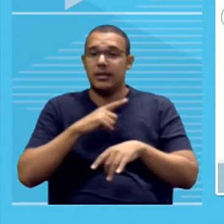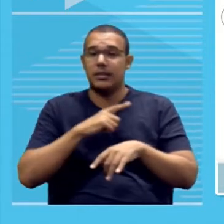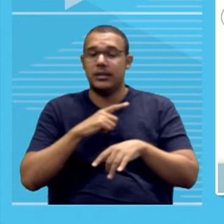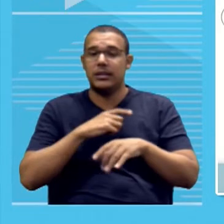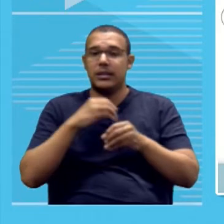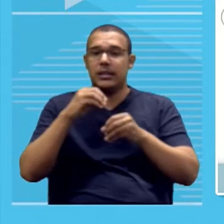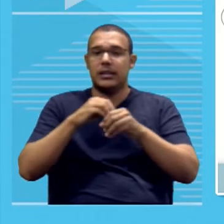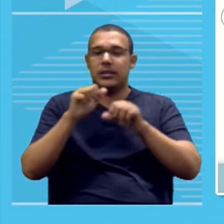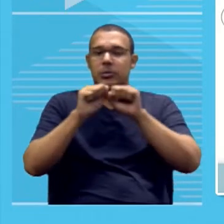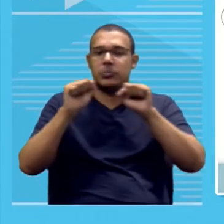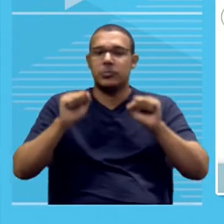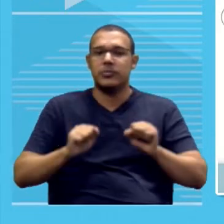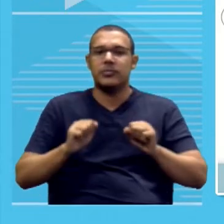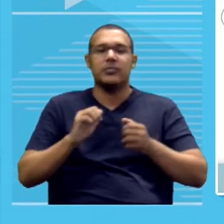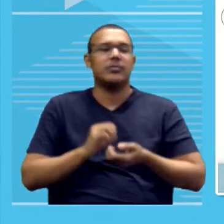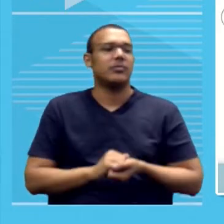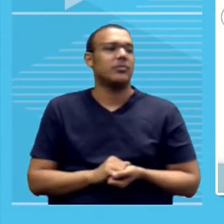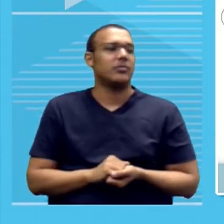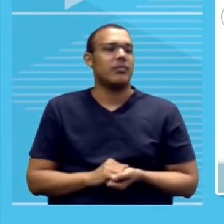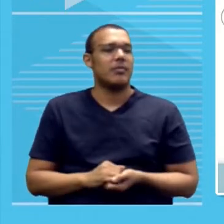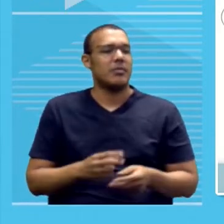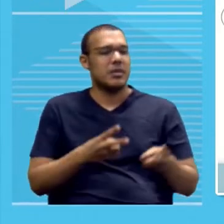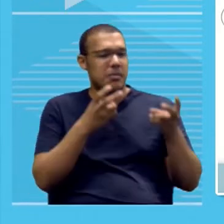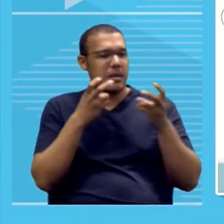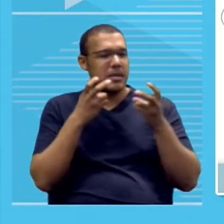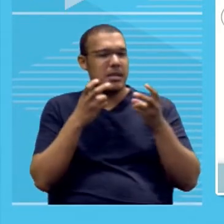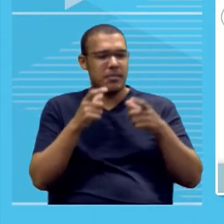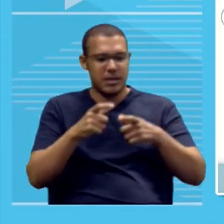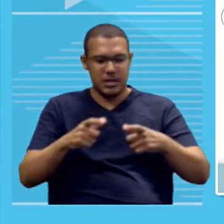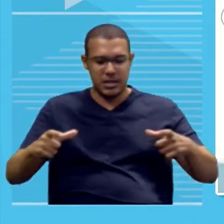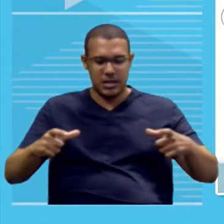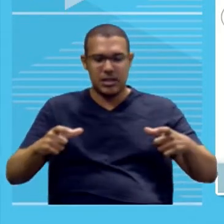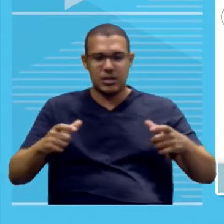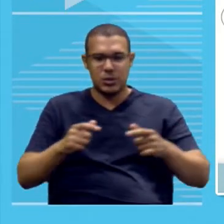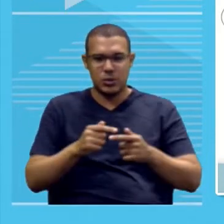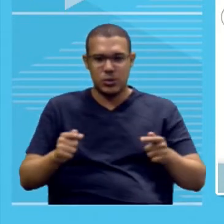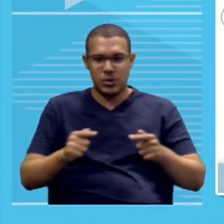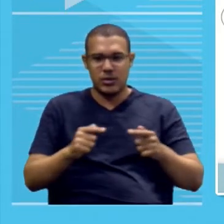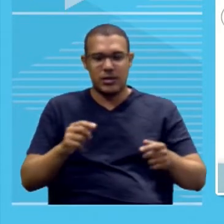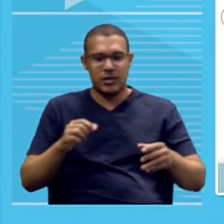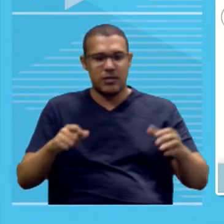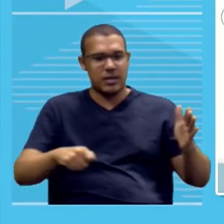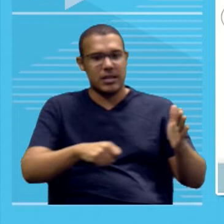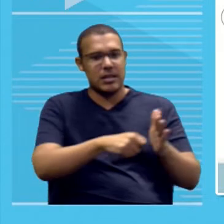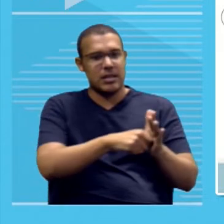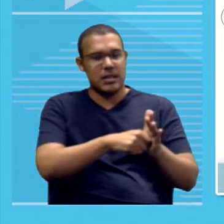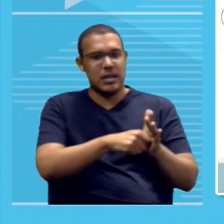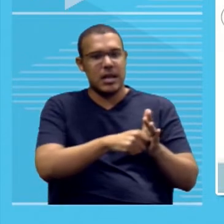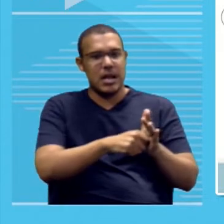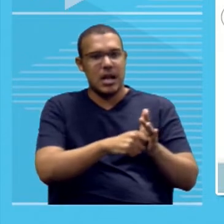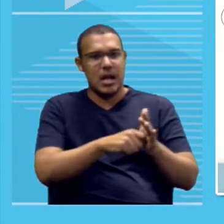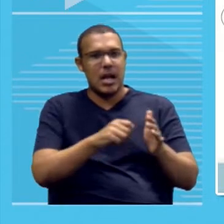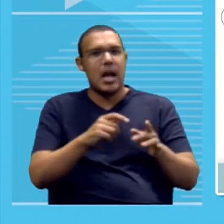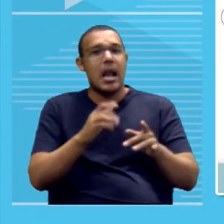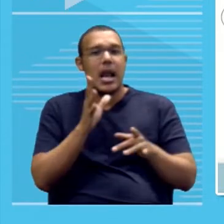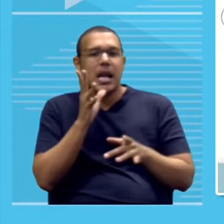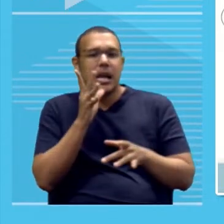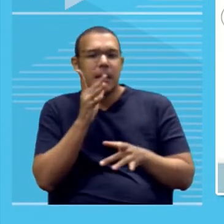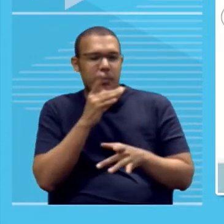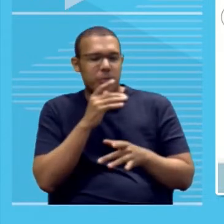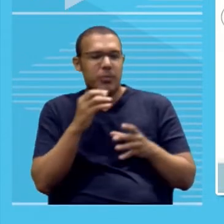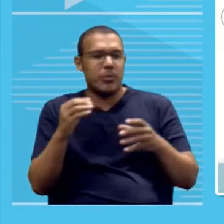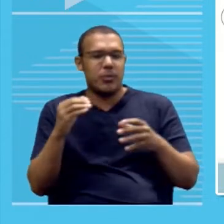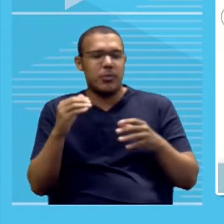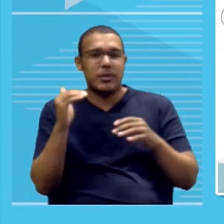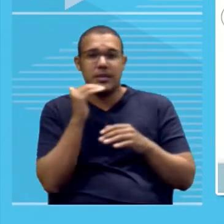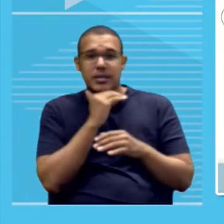bom? É fácil você perceber isso na churrasqueira elétrica. Quando você liga ela na tomada, ela não esquenta imediatamente. Ela demora um pouquinho para